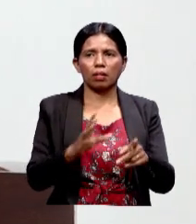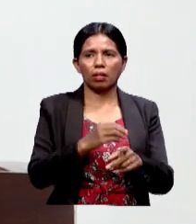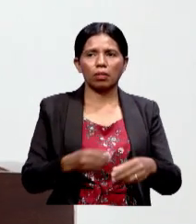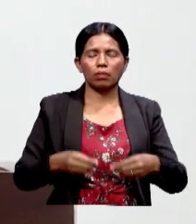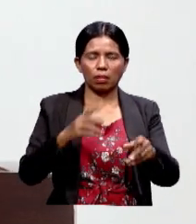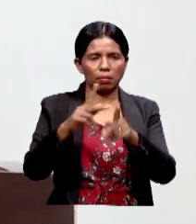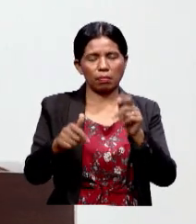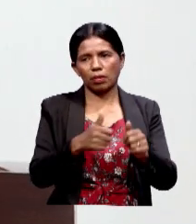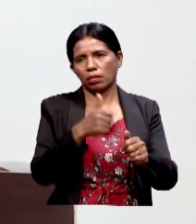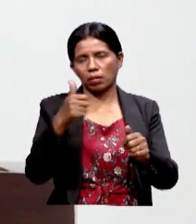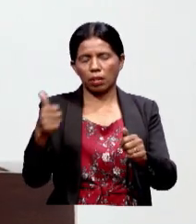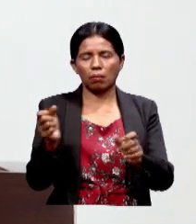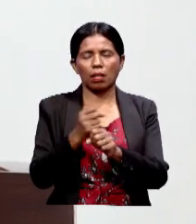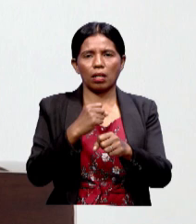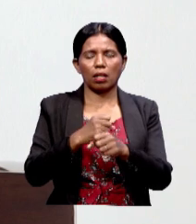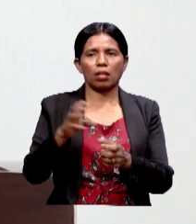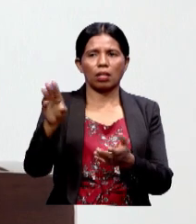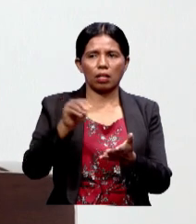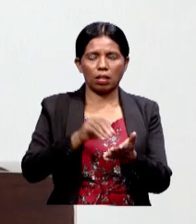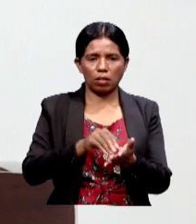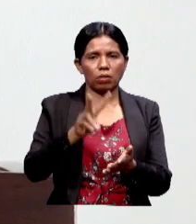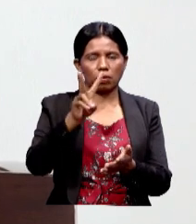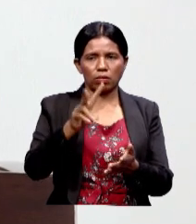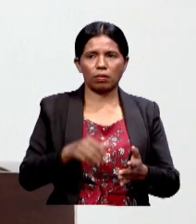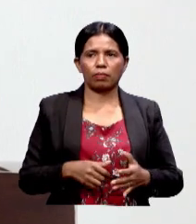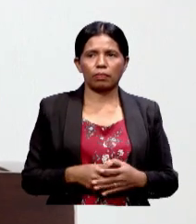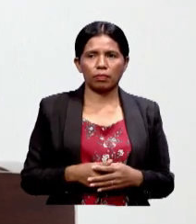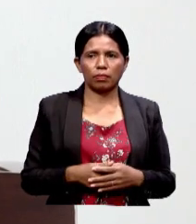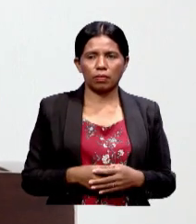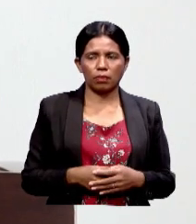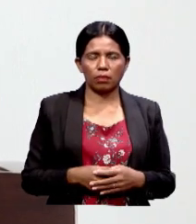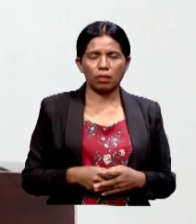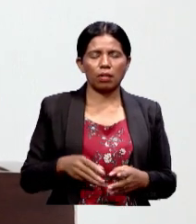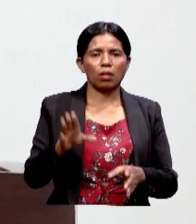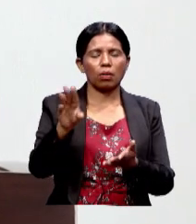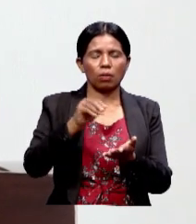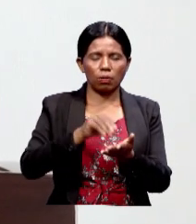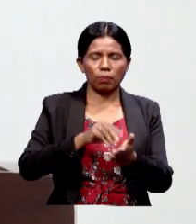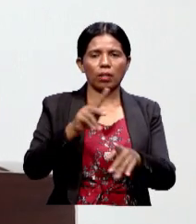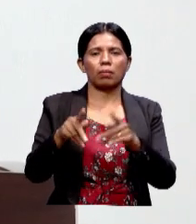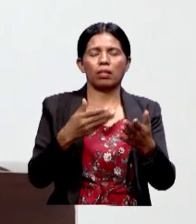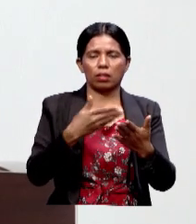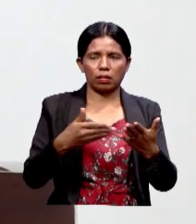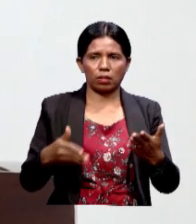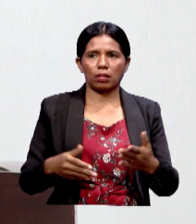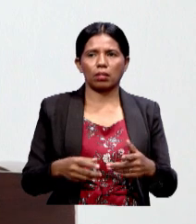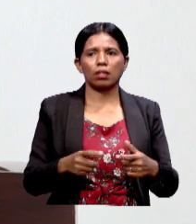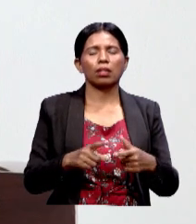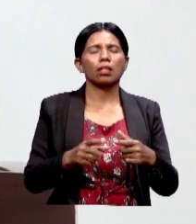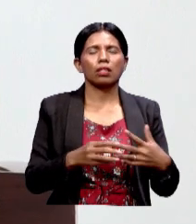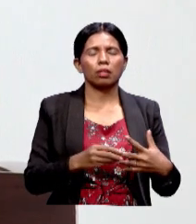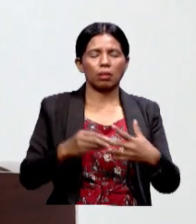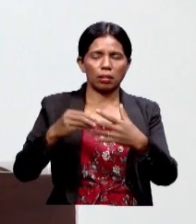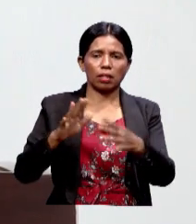selo que levamos a duplicar. Duplicat be autor sirni a produto sirni. Por lhe liu tais leve mak sira